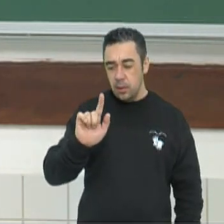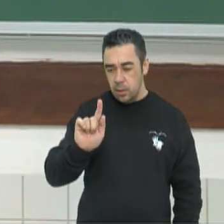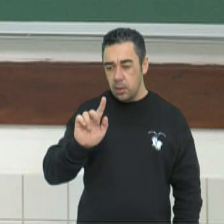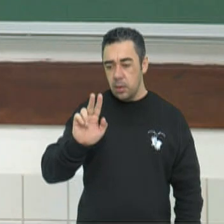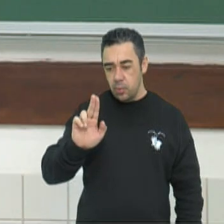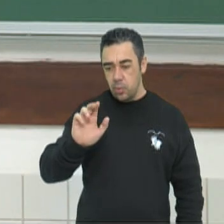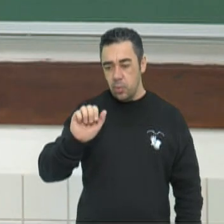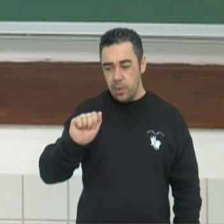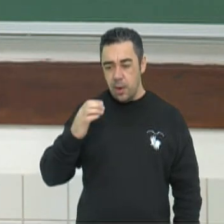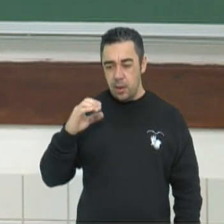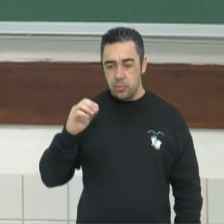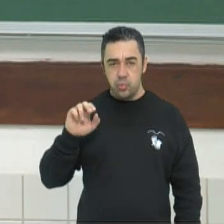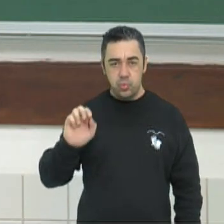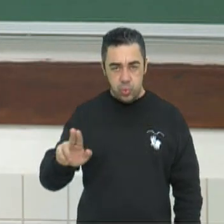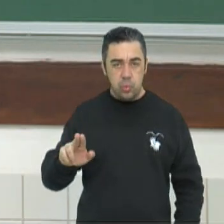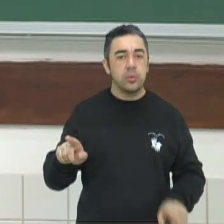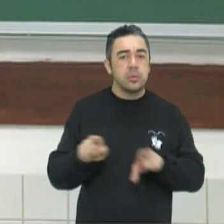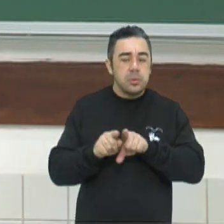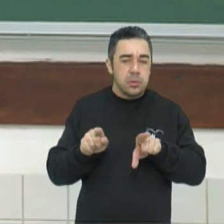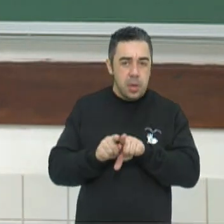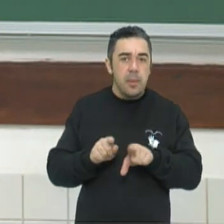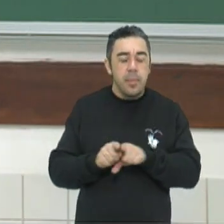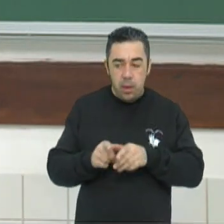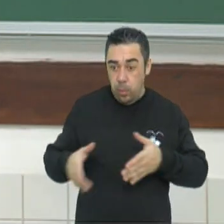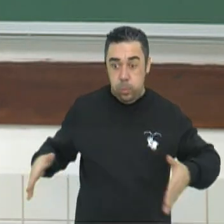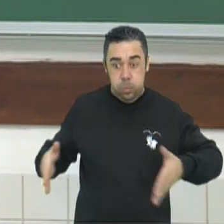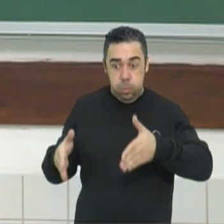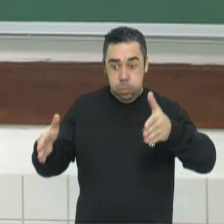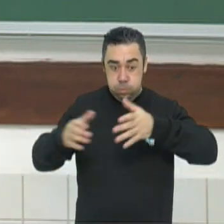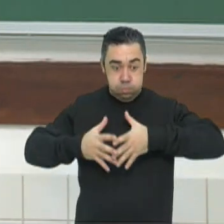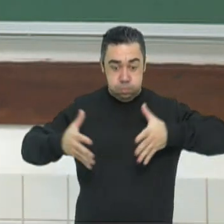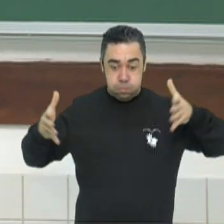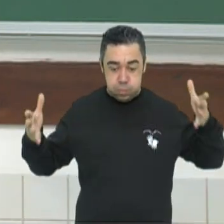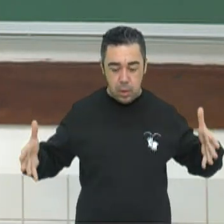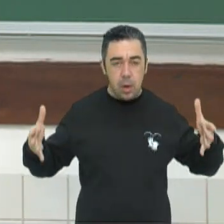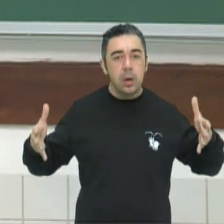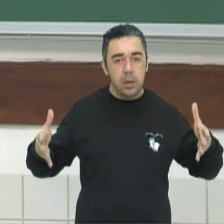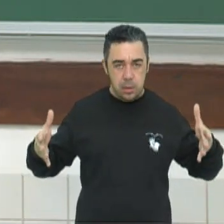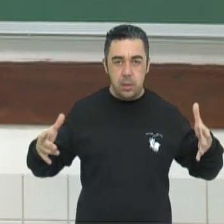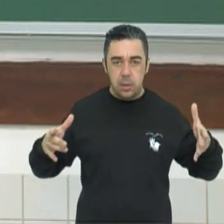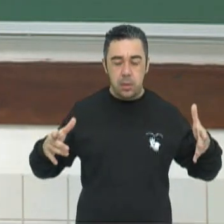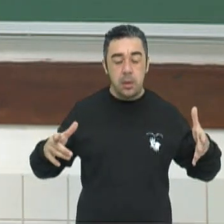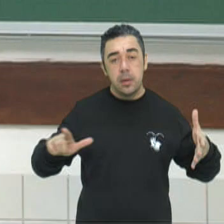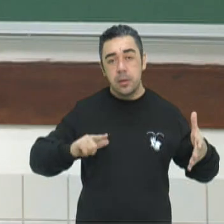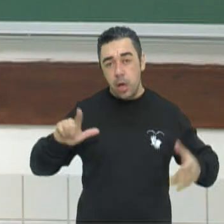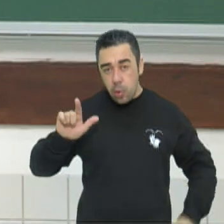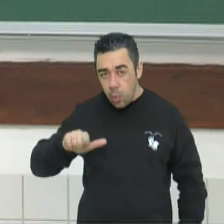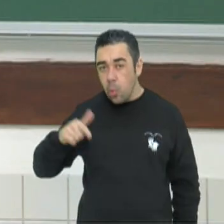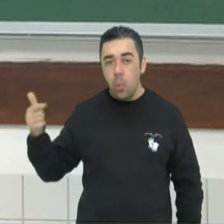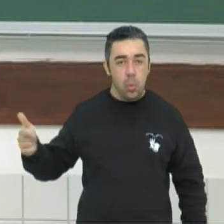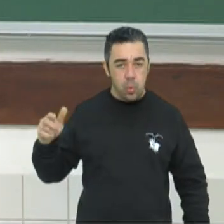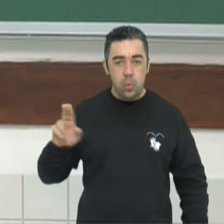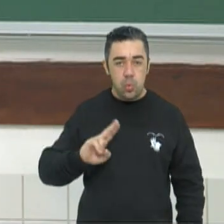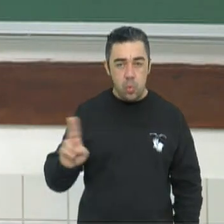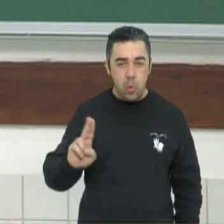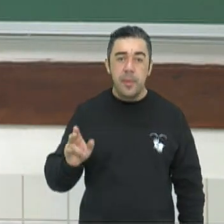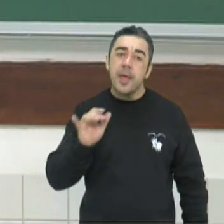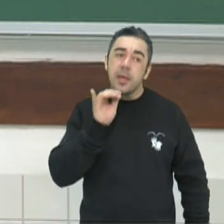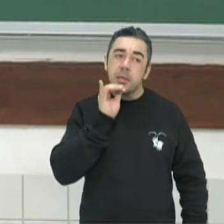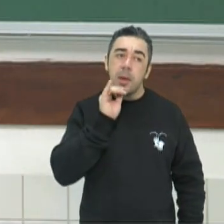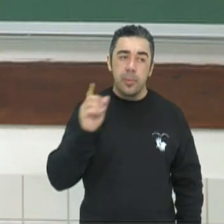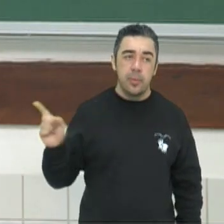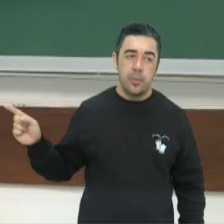Mas Paraná, então, rio semelhante ao mar, um rio muito grande, muito extenso. E tem outros nomes, né? Por